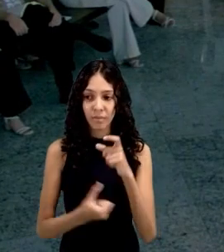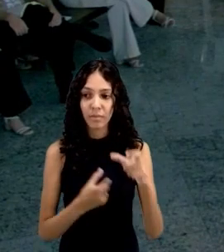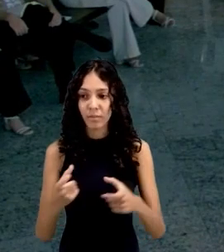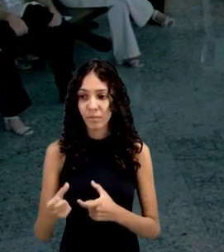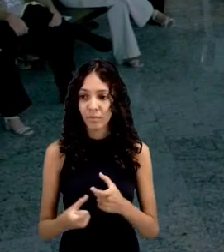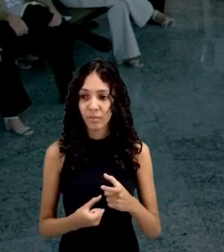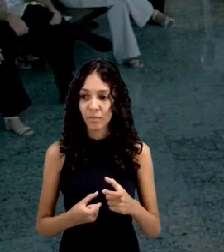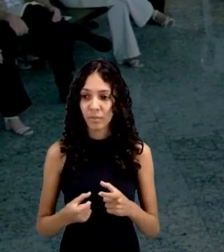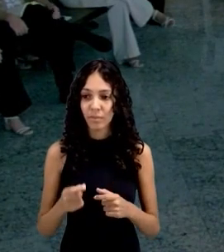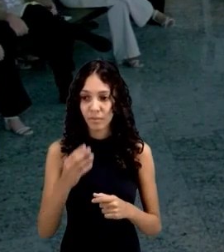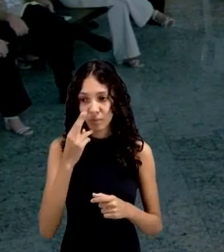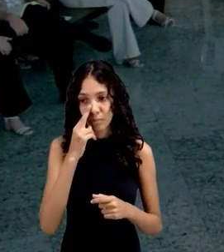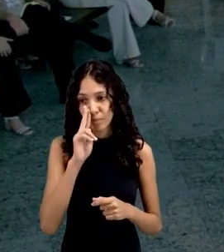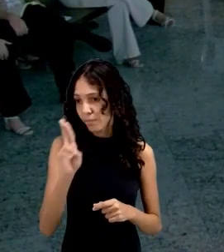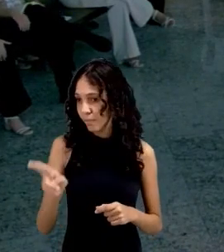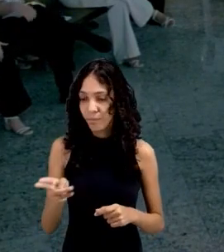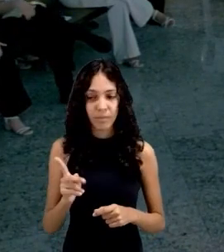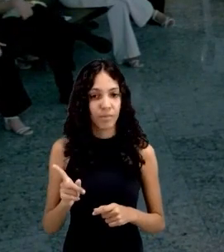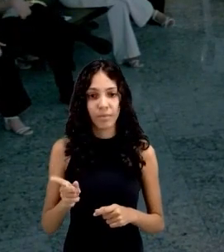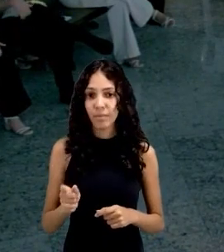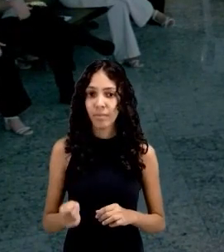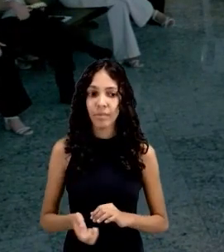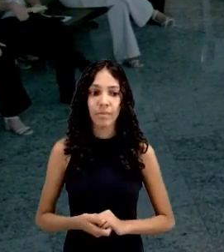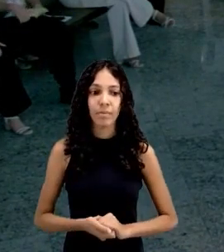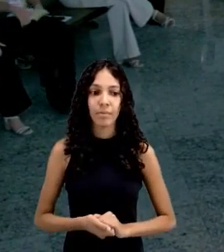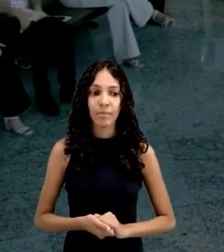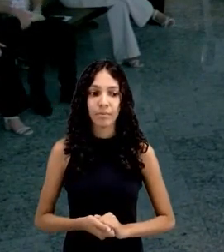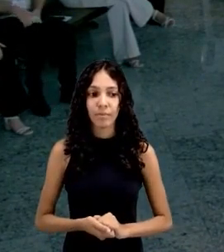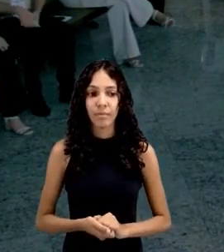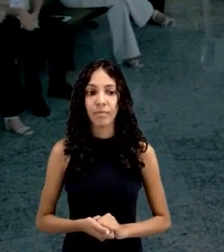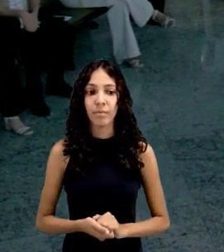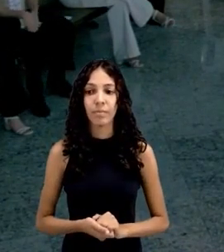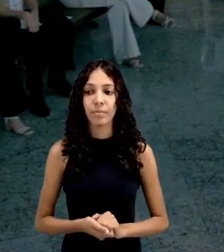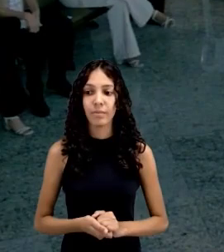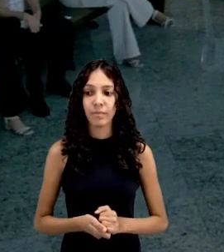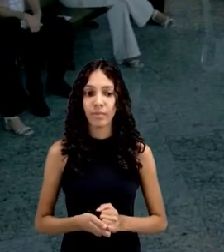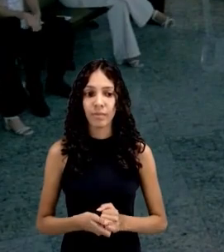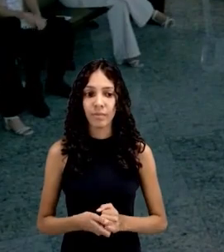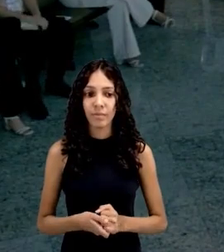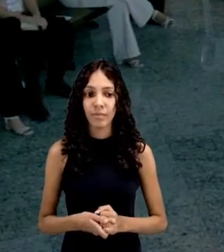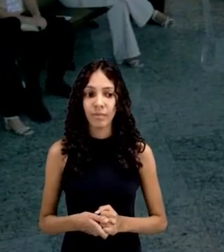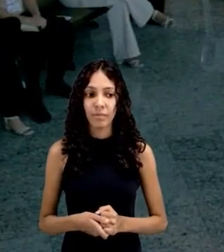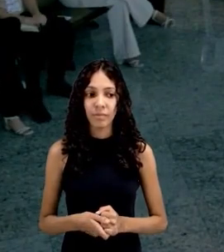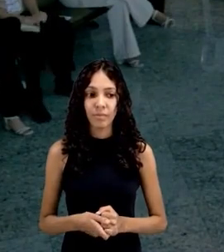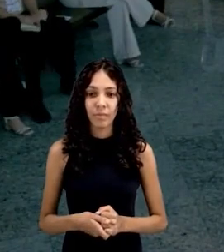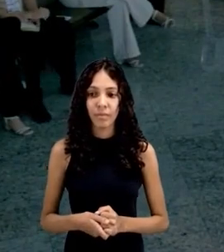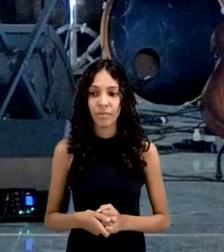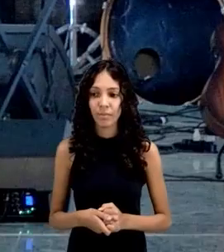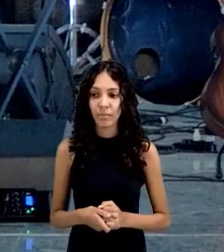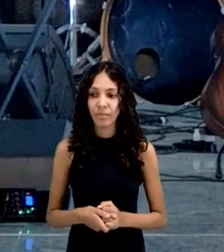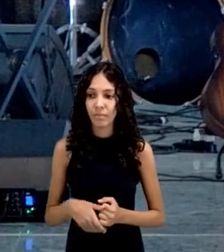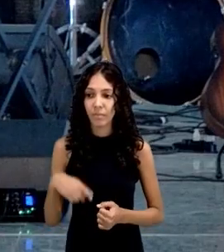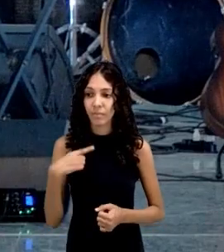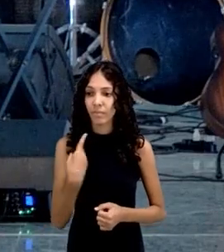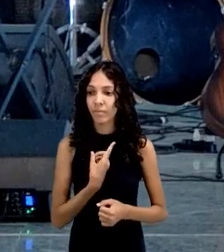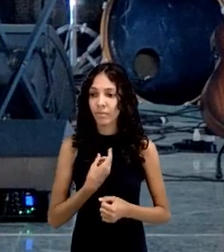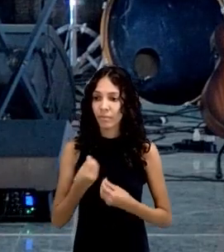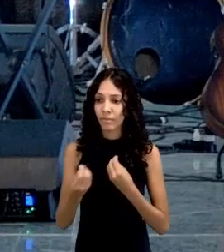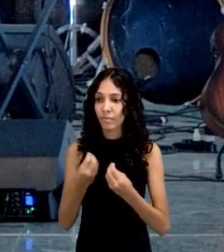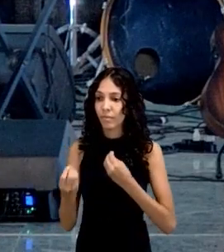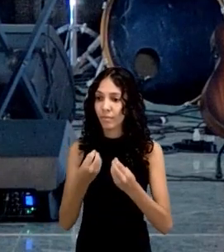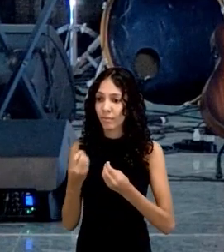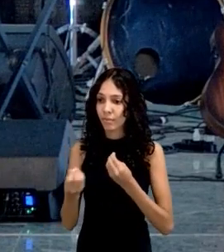A nossa forma de lidar com o nosso corpo precisa ser diferente da forma que as pessoas lá fora tratam,